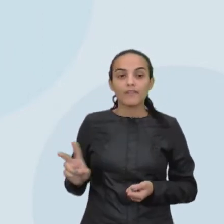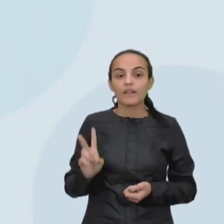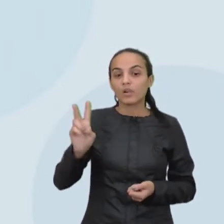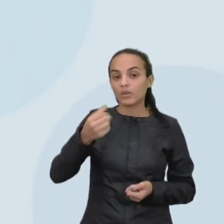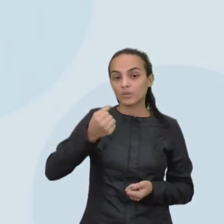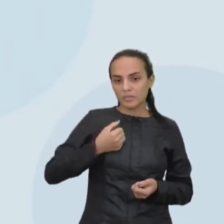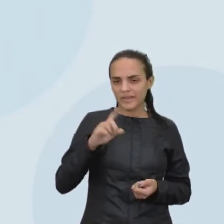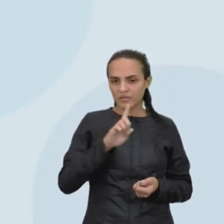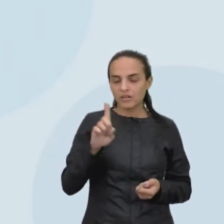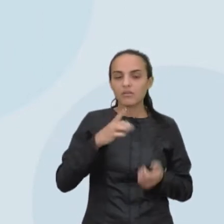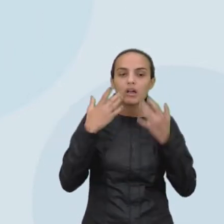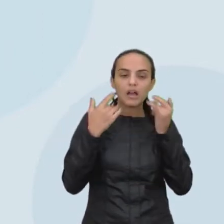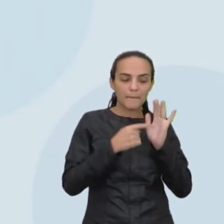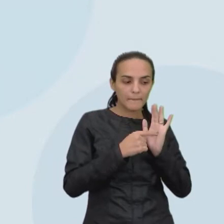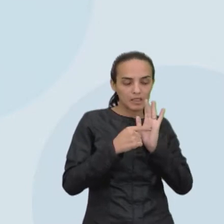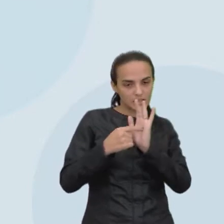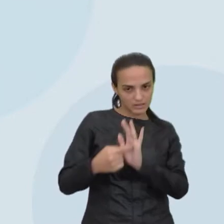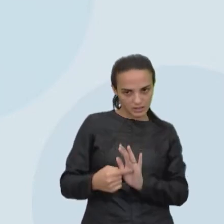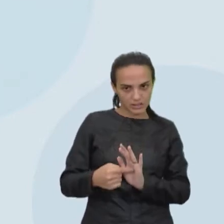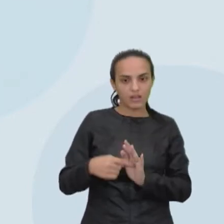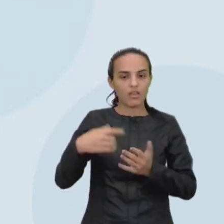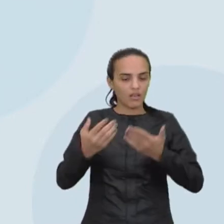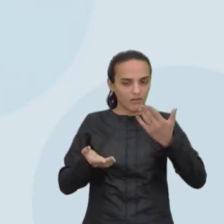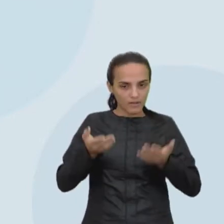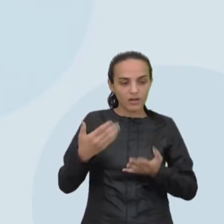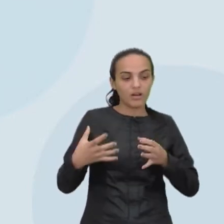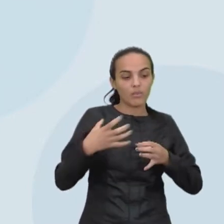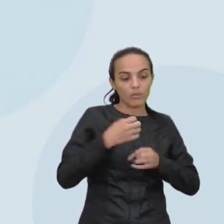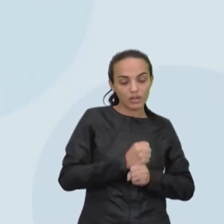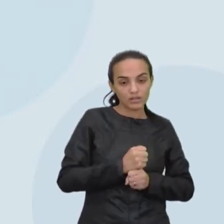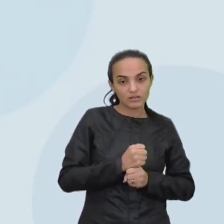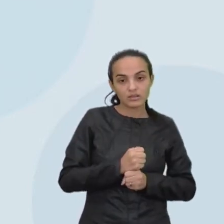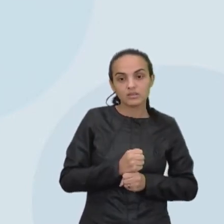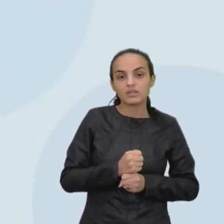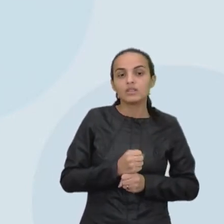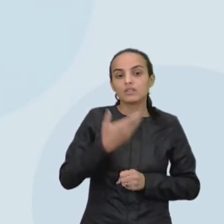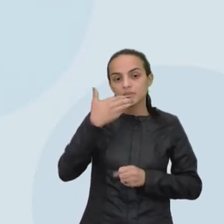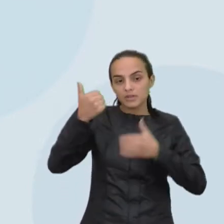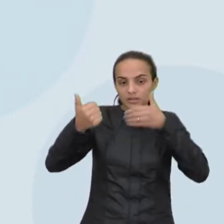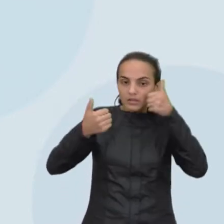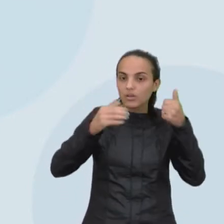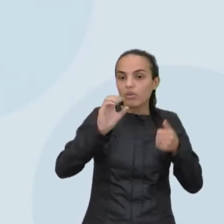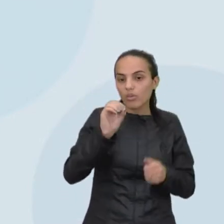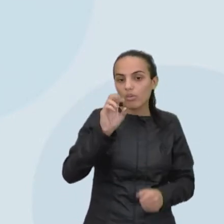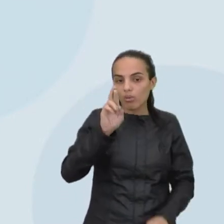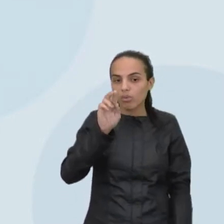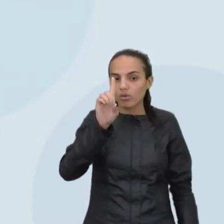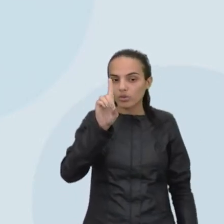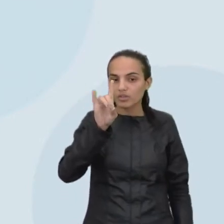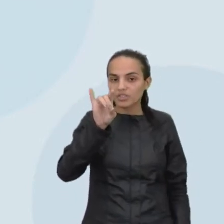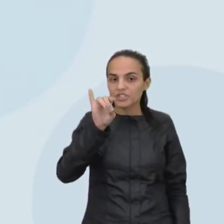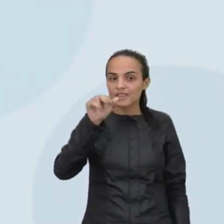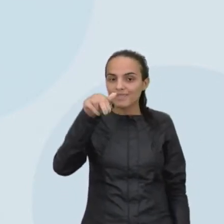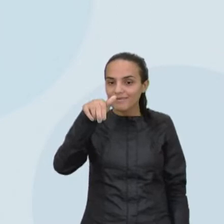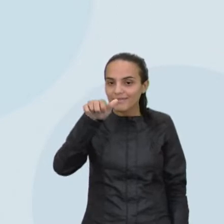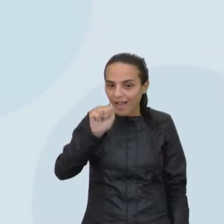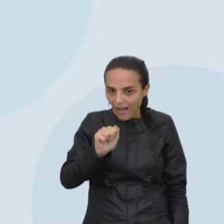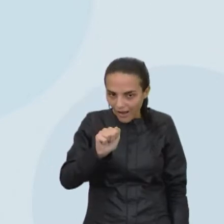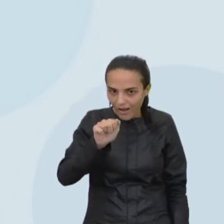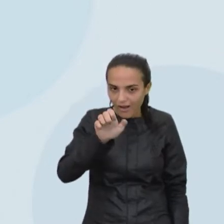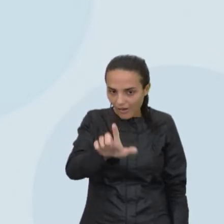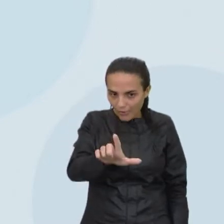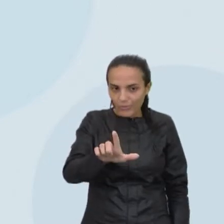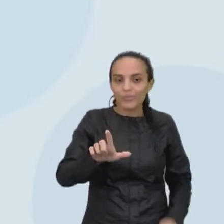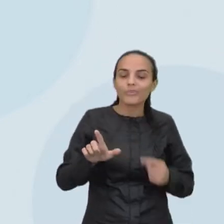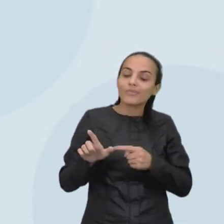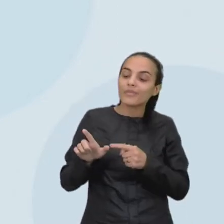numéricos que apresentam, tá? No caso aí das variáveis qualitativas ordinais, tá? Ordinais. Perceba que ordinais